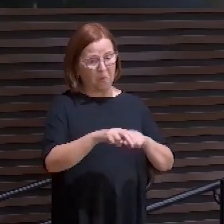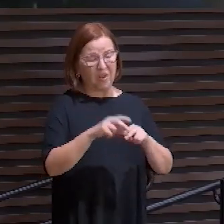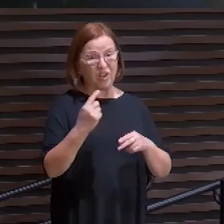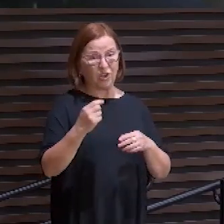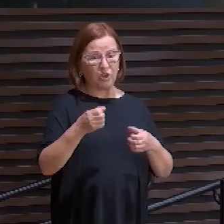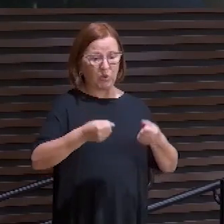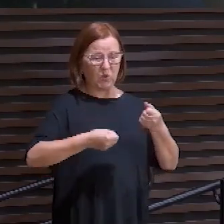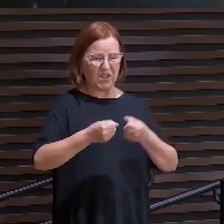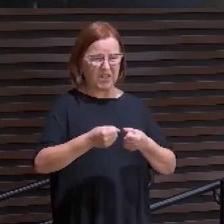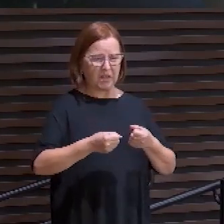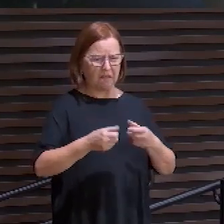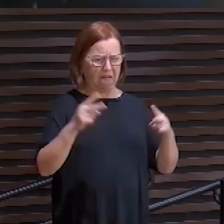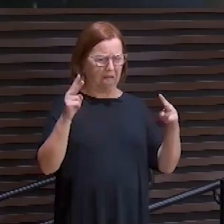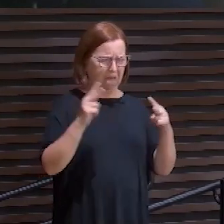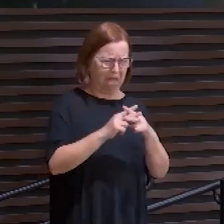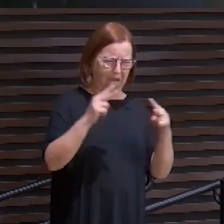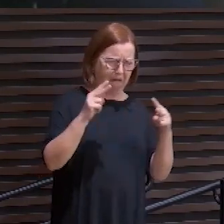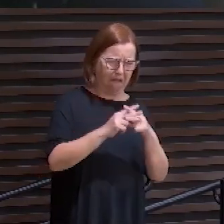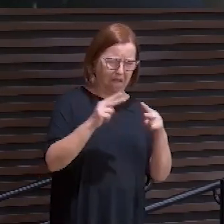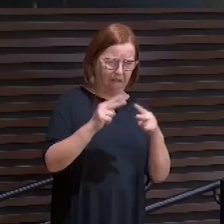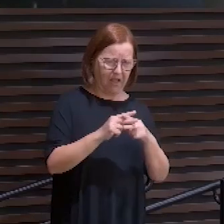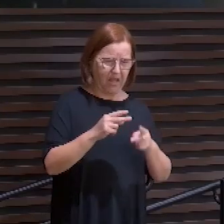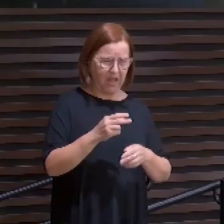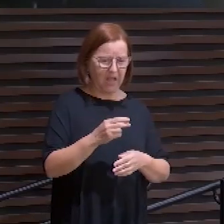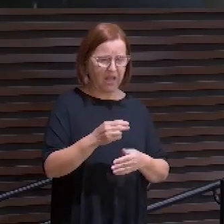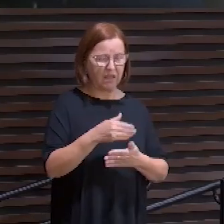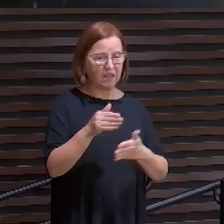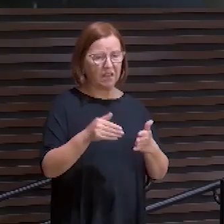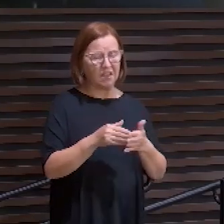se digladeiam pelo resto da vida.